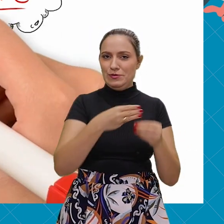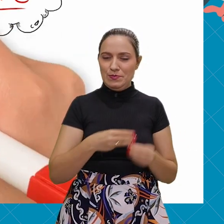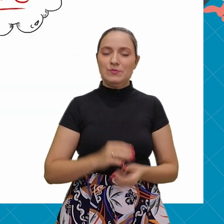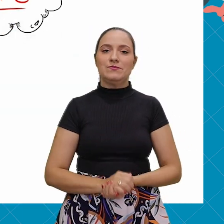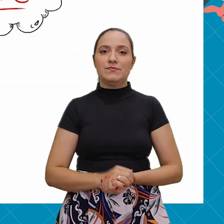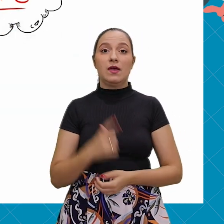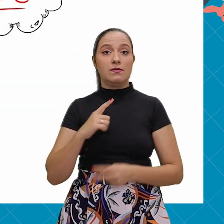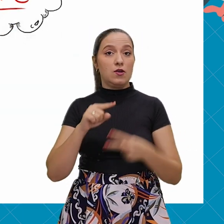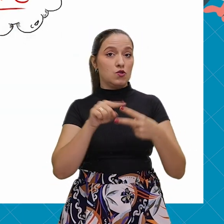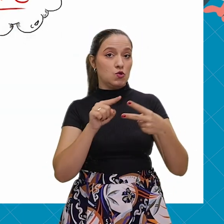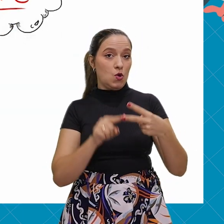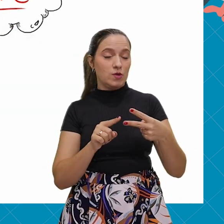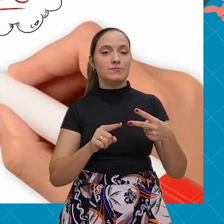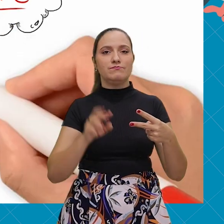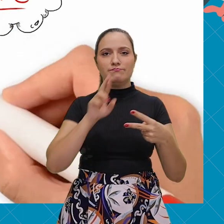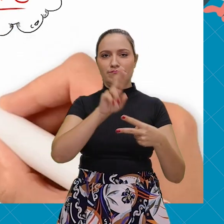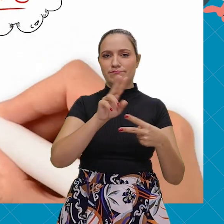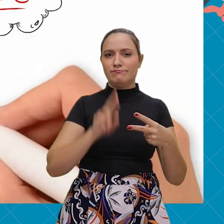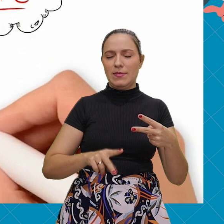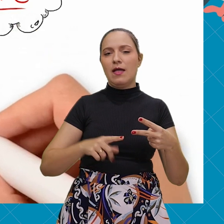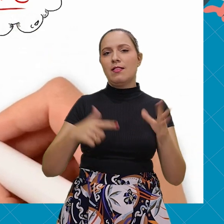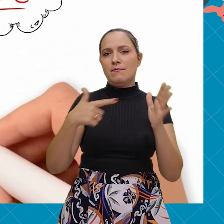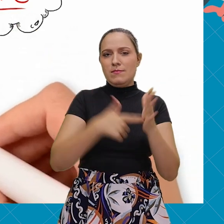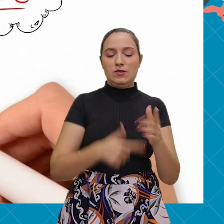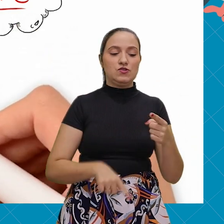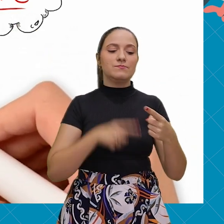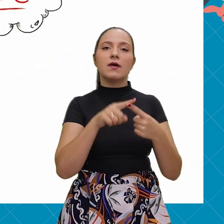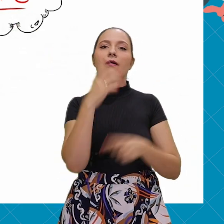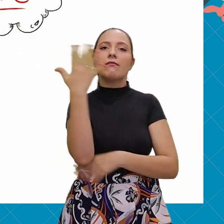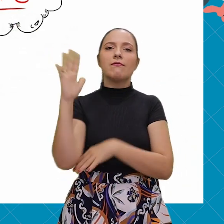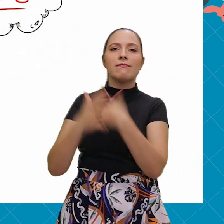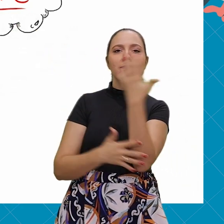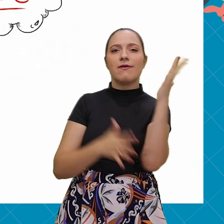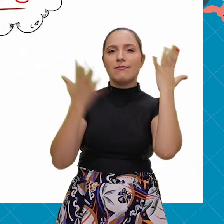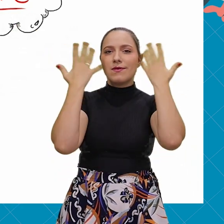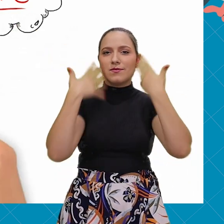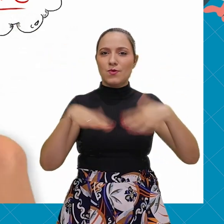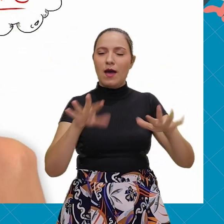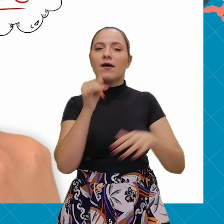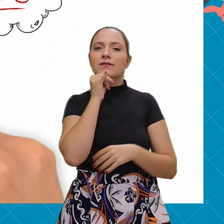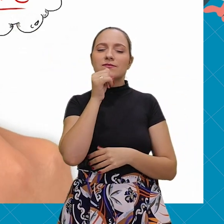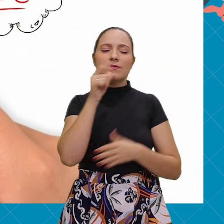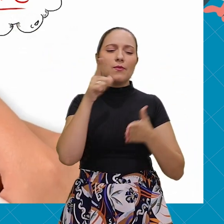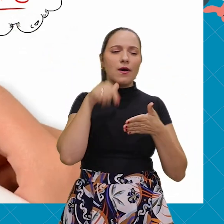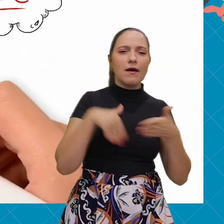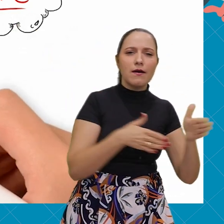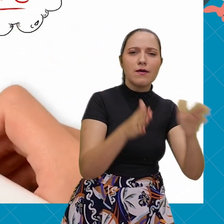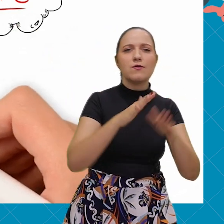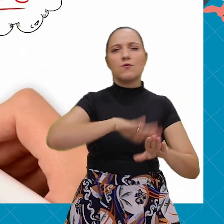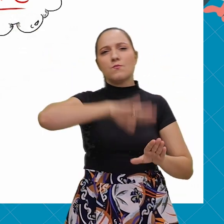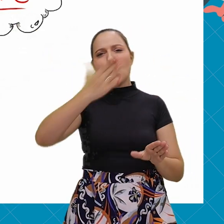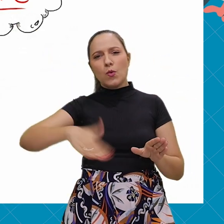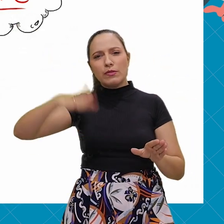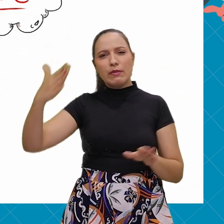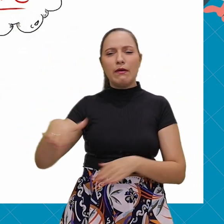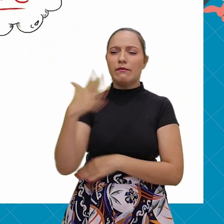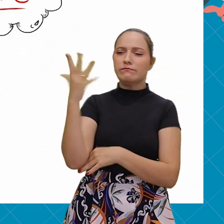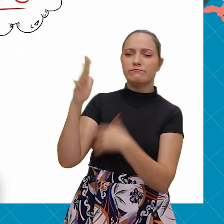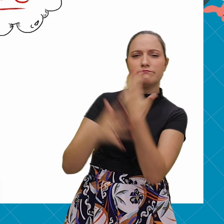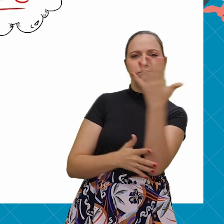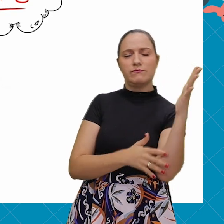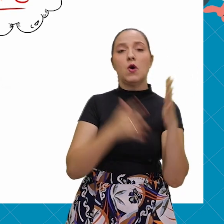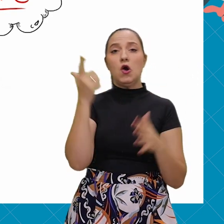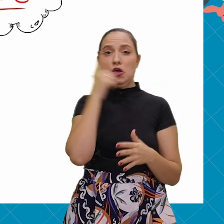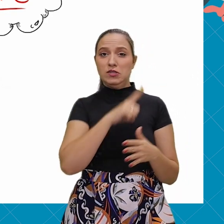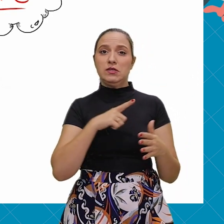mesmo municípios. Existem dois tipos de limites: os naturais, que se referem a aspectos do terreno como rios, montanhas e matas,